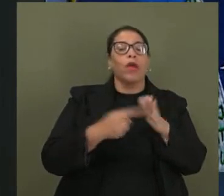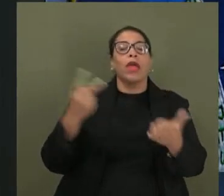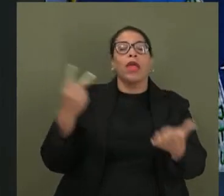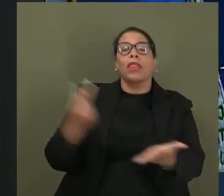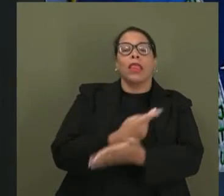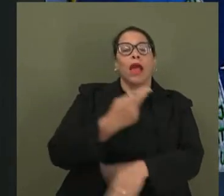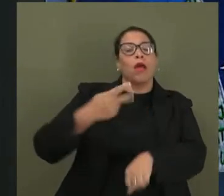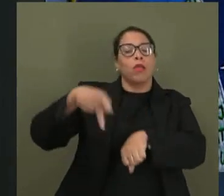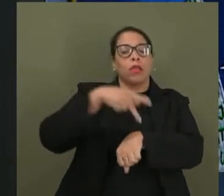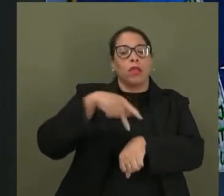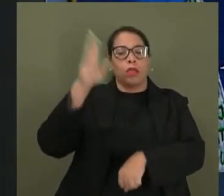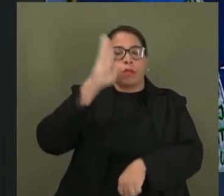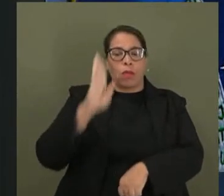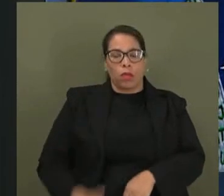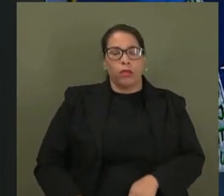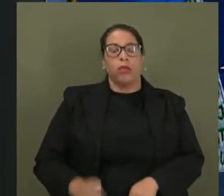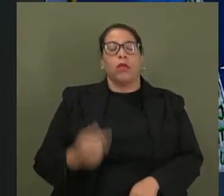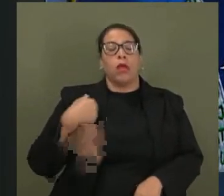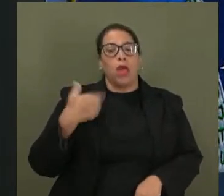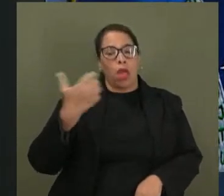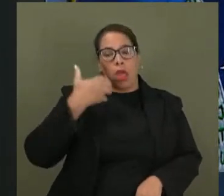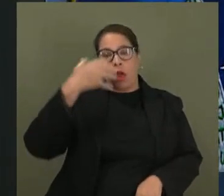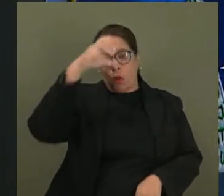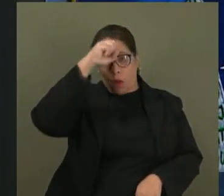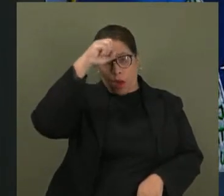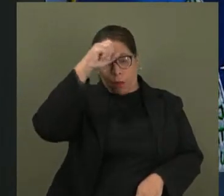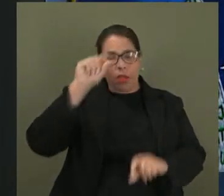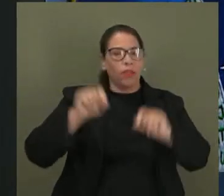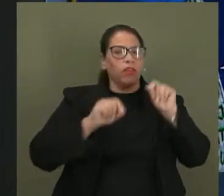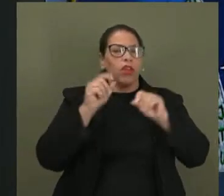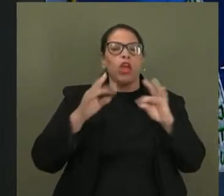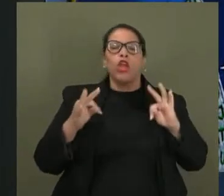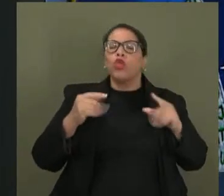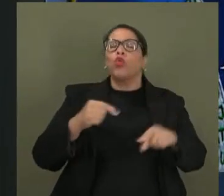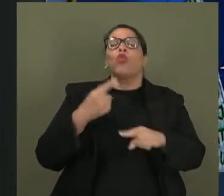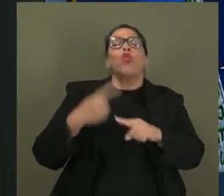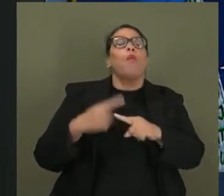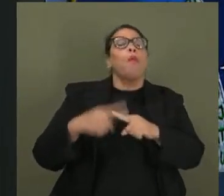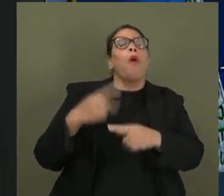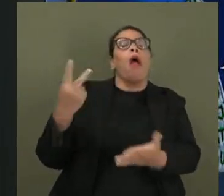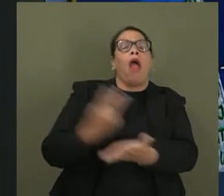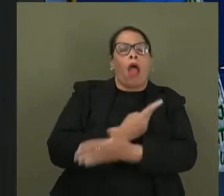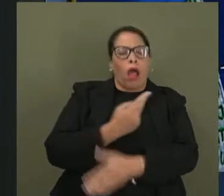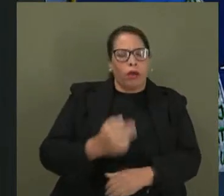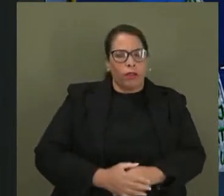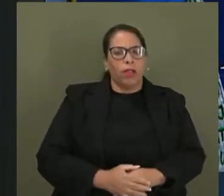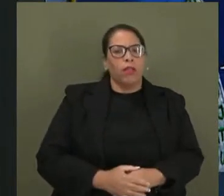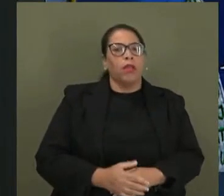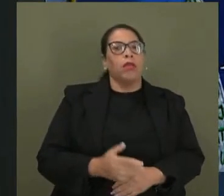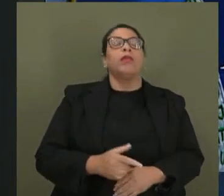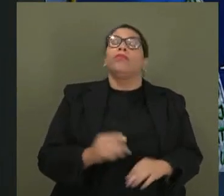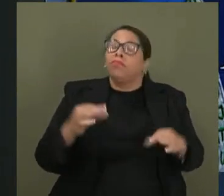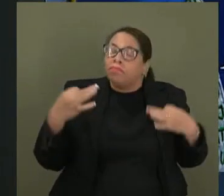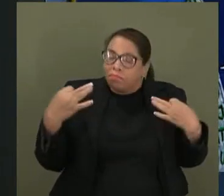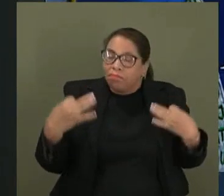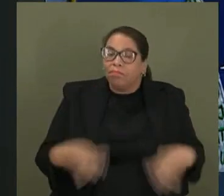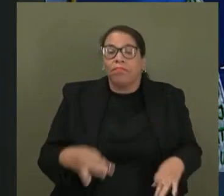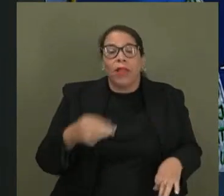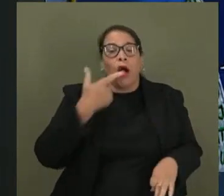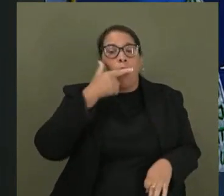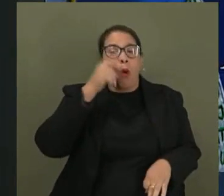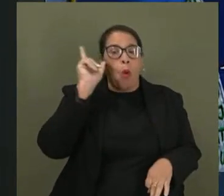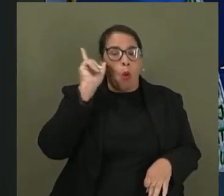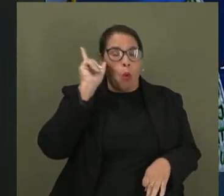país. Eu aprendi na vida que nada é por acaso, tudo tem uma razão de ser. E foi muito simbólico.